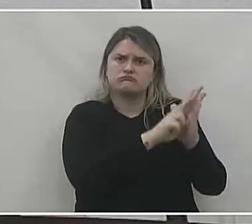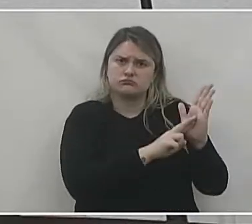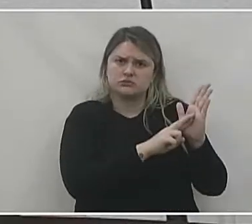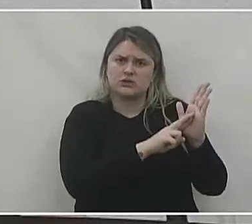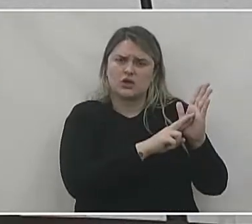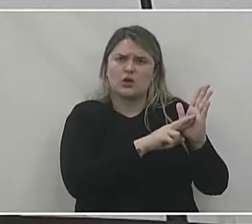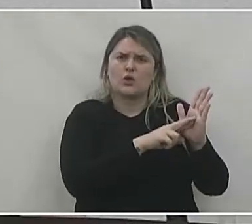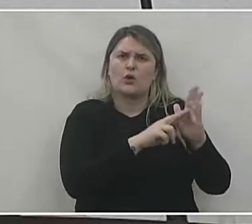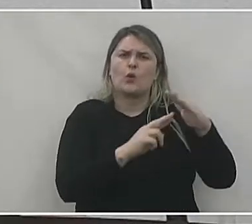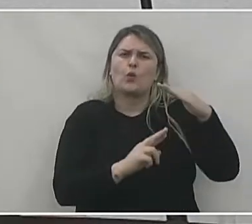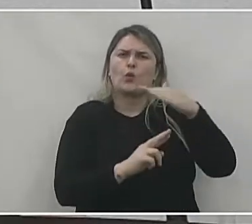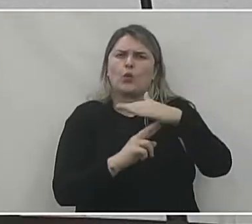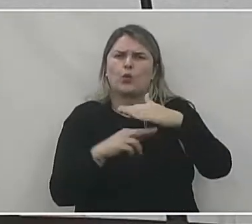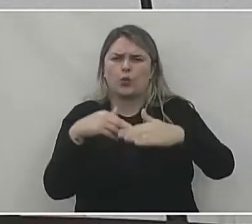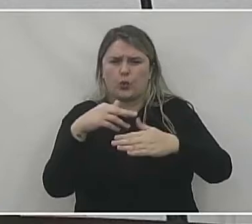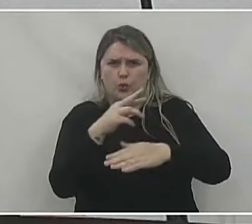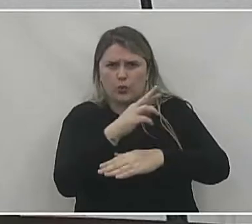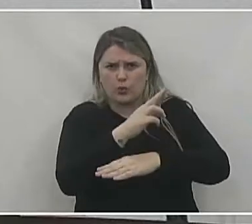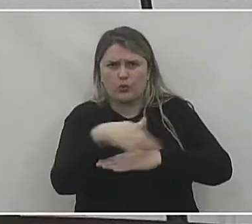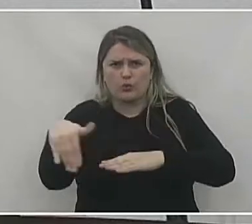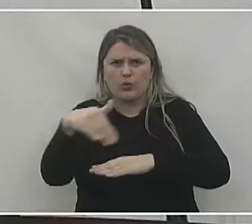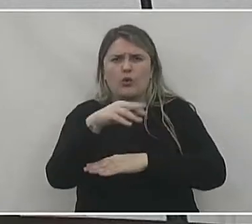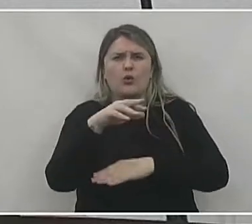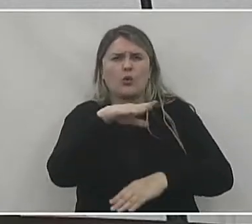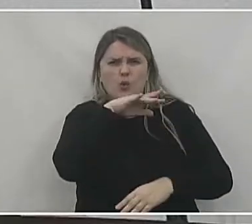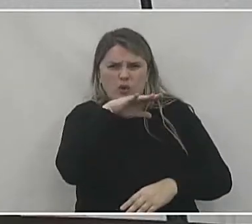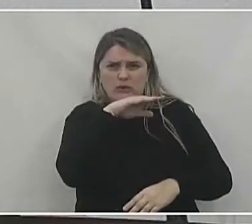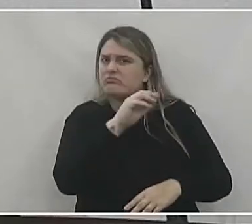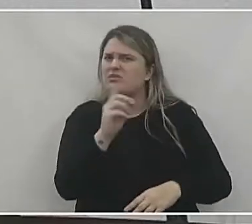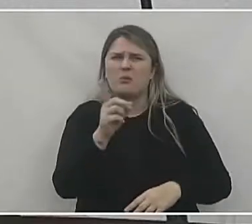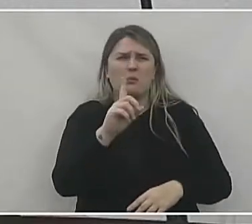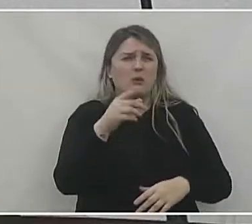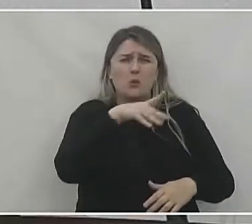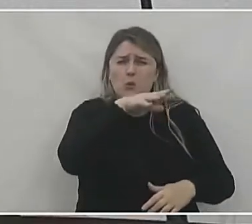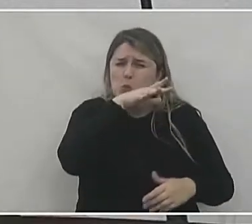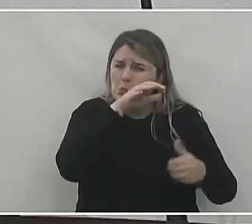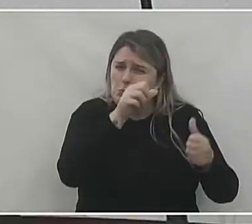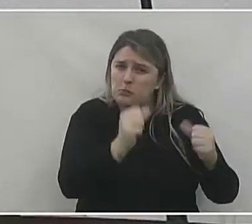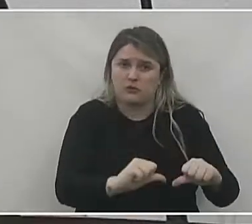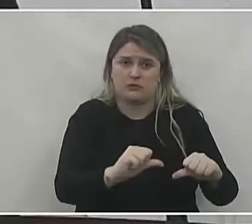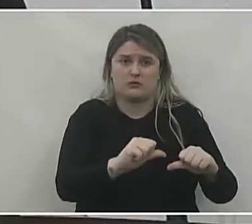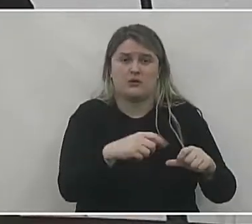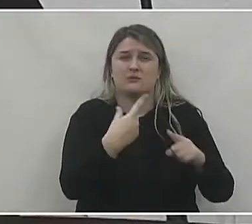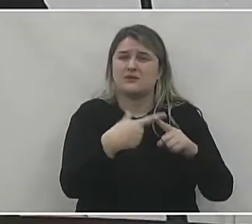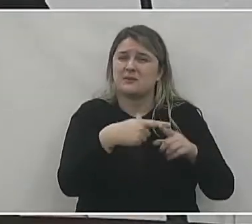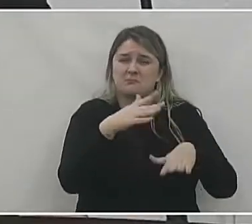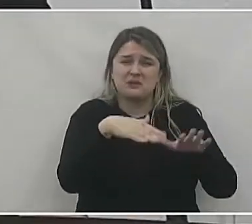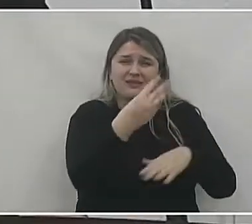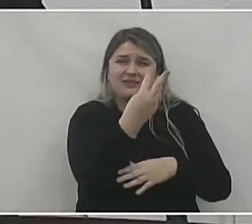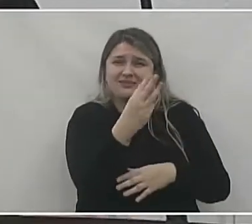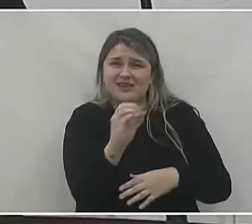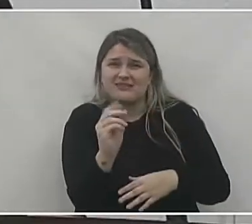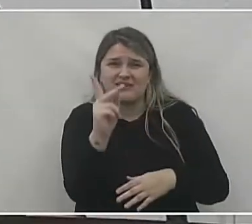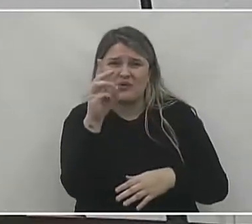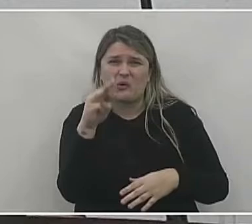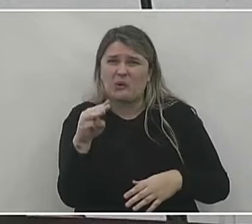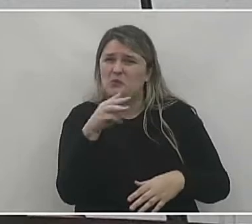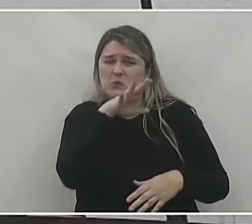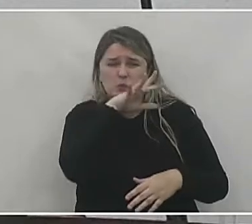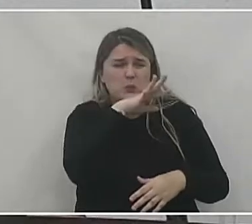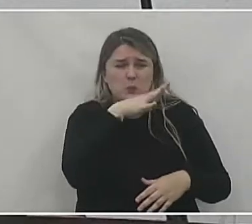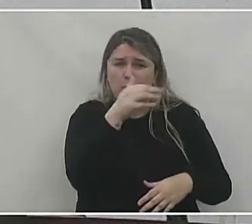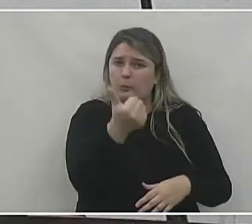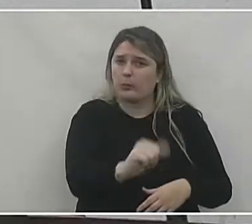rodovia ruim, o senhor pode colocar horrível, pelo menos esses 30 quilômetros que eu estava falando há pouco.